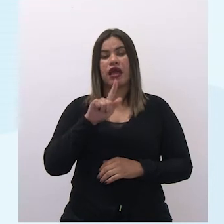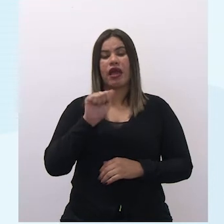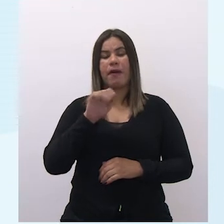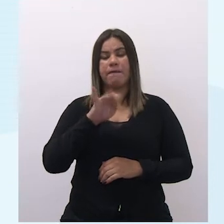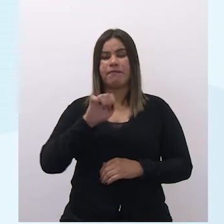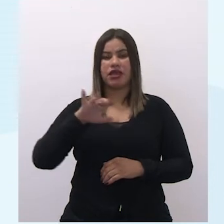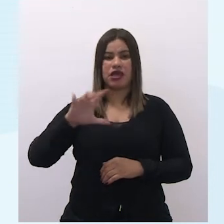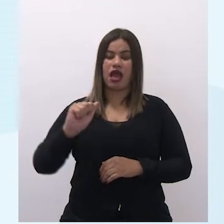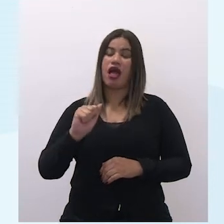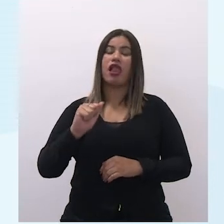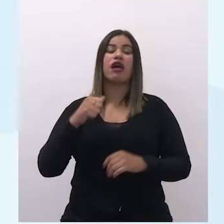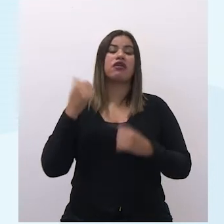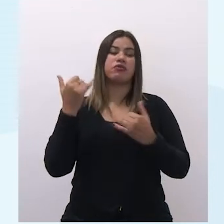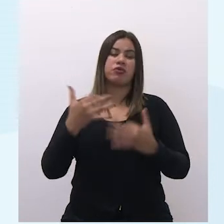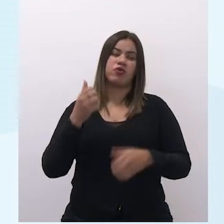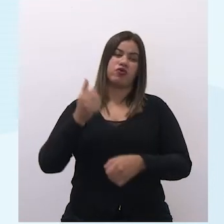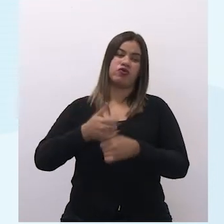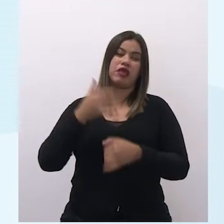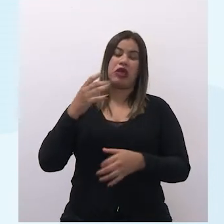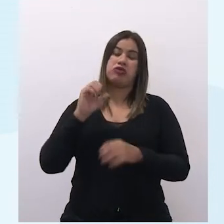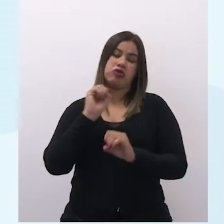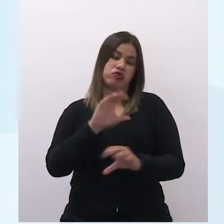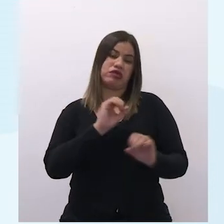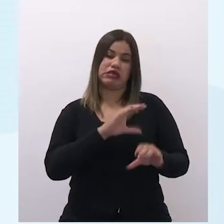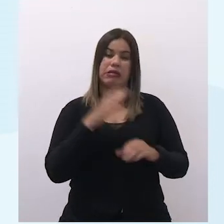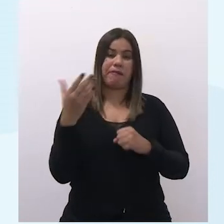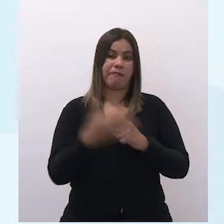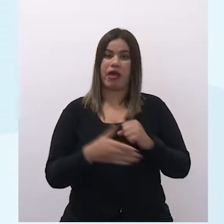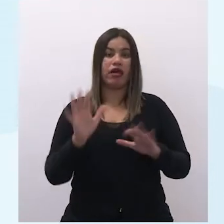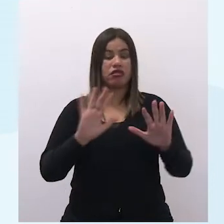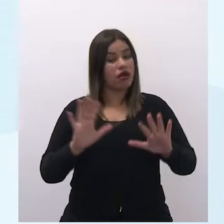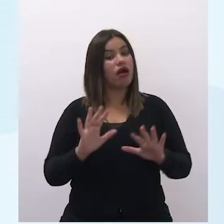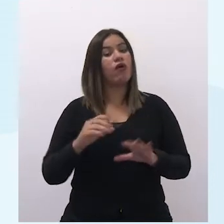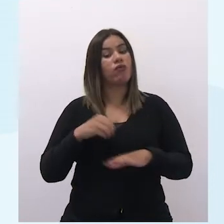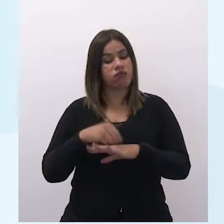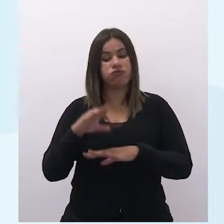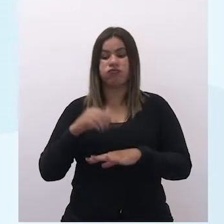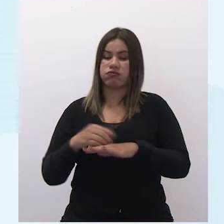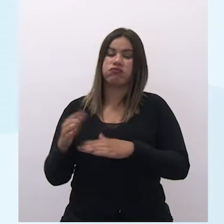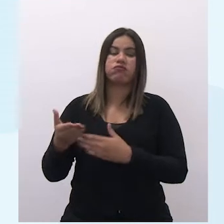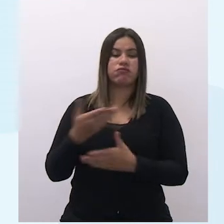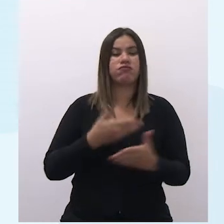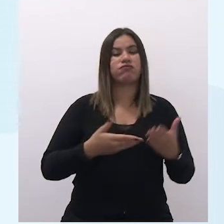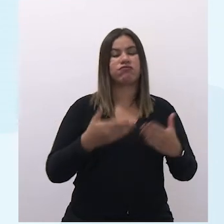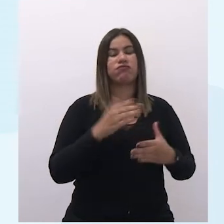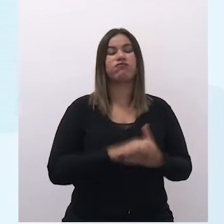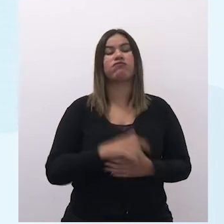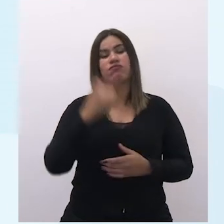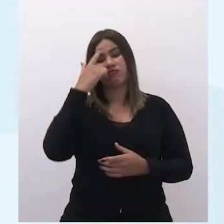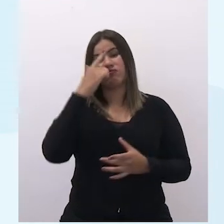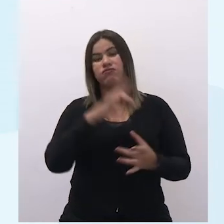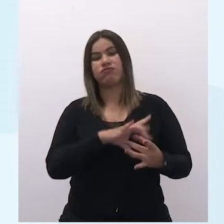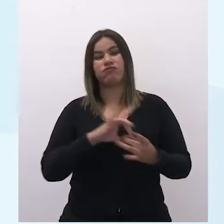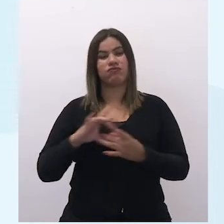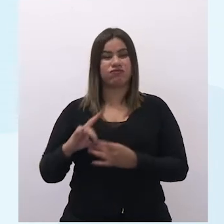antes, simplesmente aquele que passa conhecimentos. E nesse contexto, eu queria citar